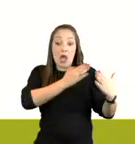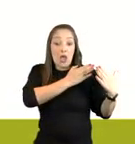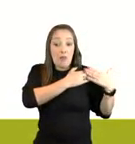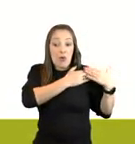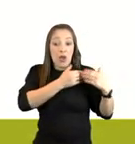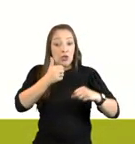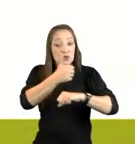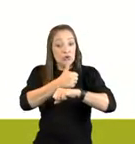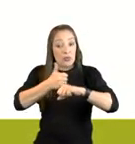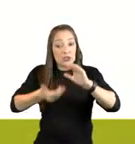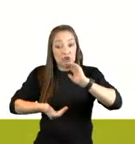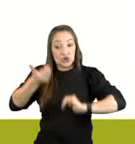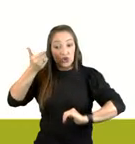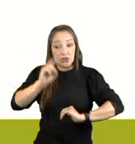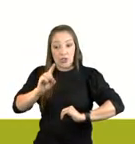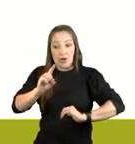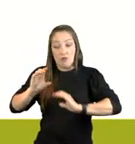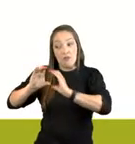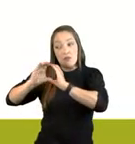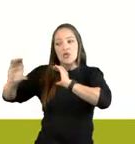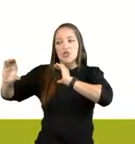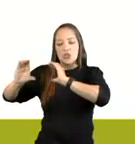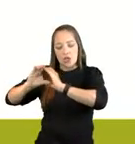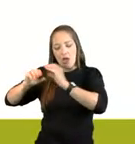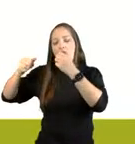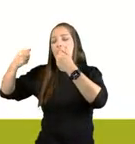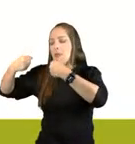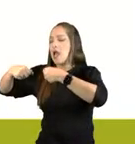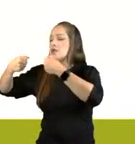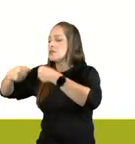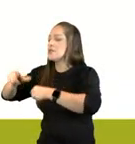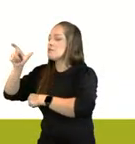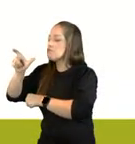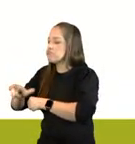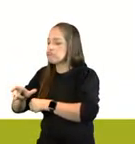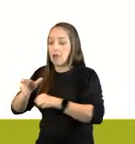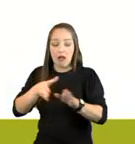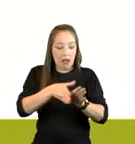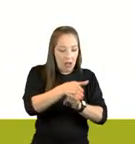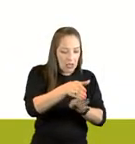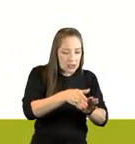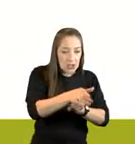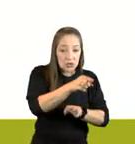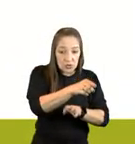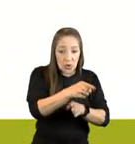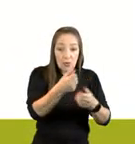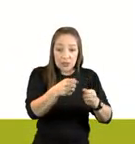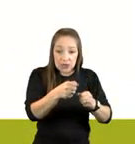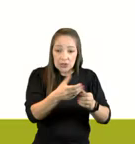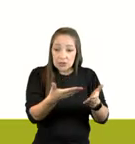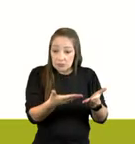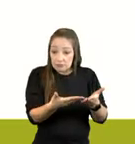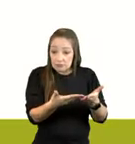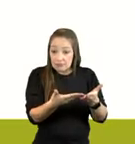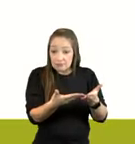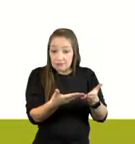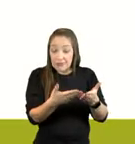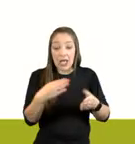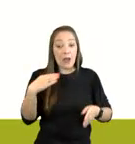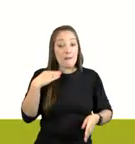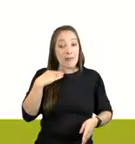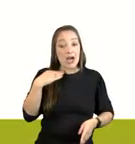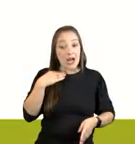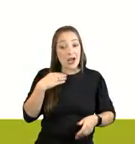profissional. O engenheiro é preciso? Com certeza. O assessor, o consultor, o bancário